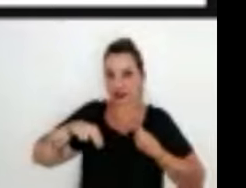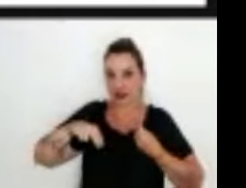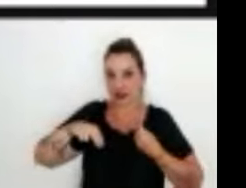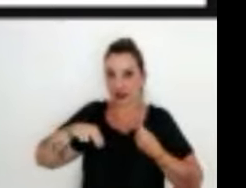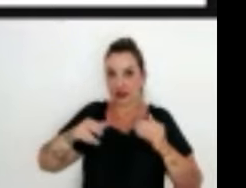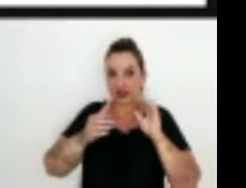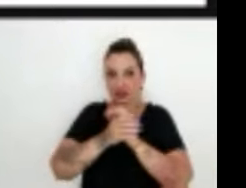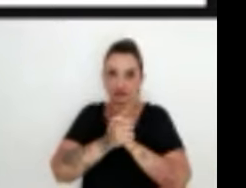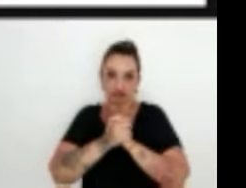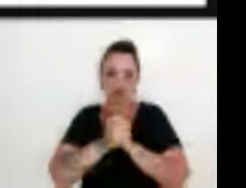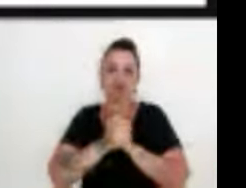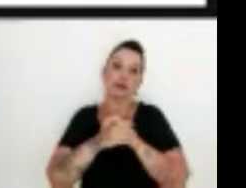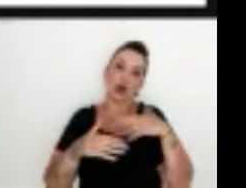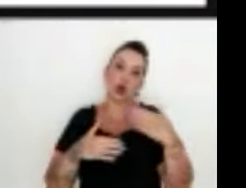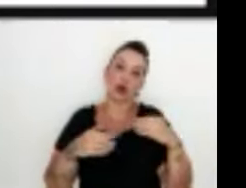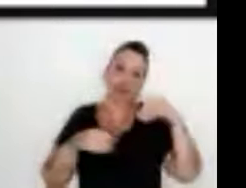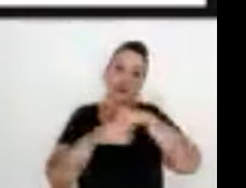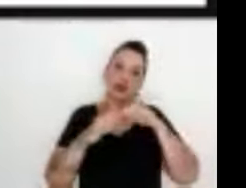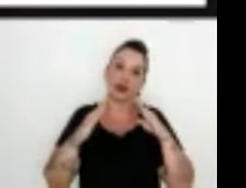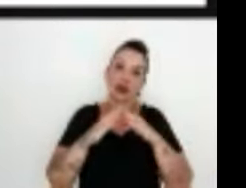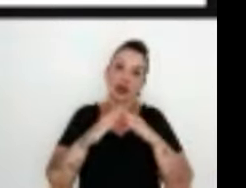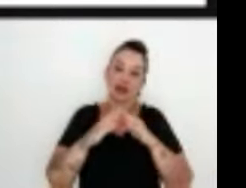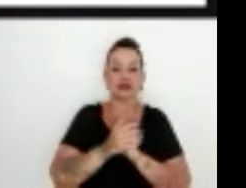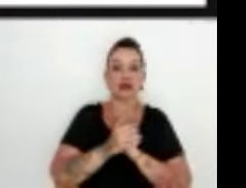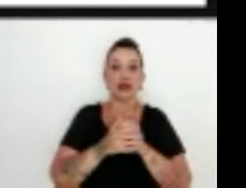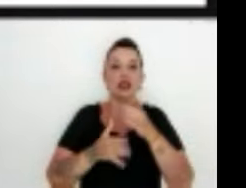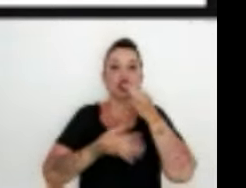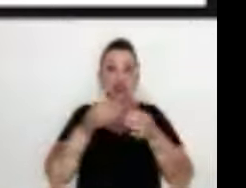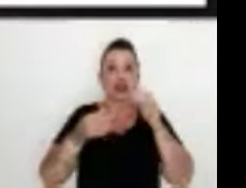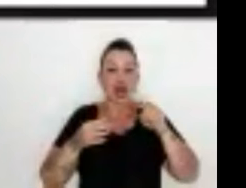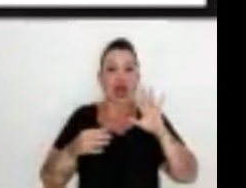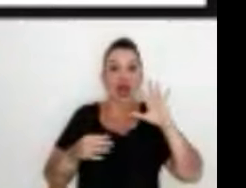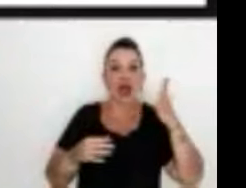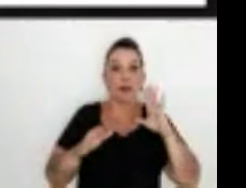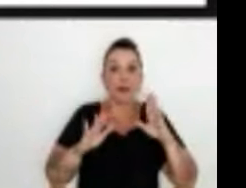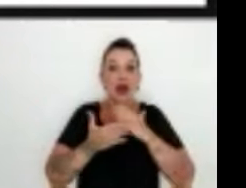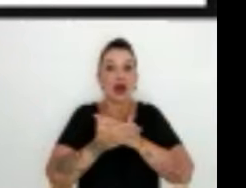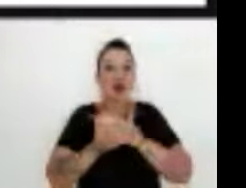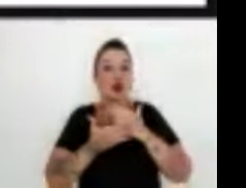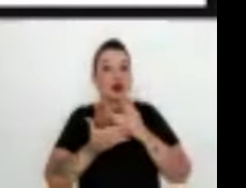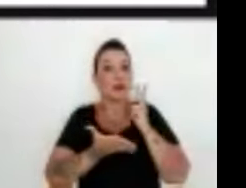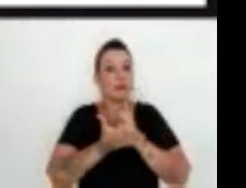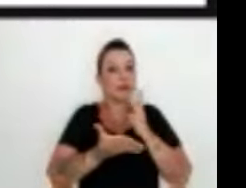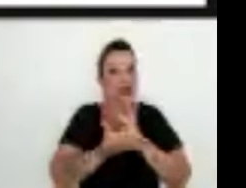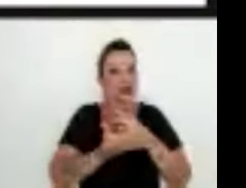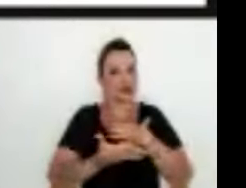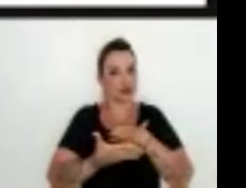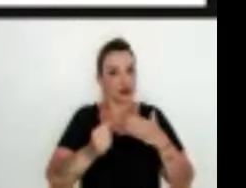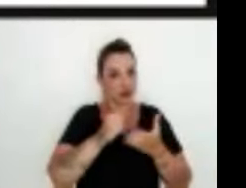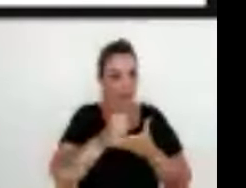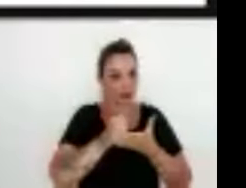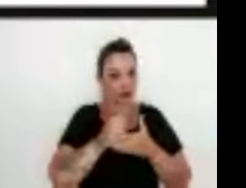doméstica. Poderíamos sugerir que é uma reação, mas a partir de um mesmo escopo representacional. Eu acho que é